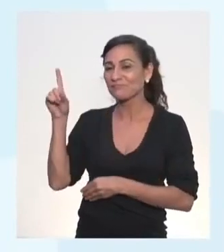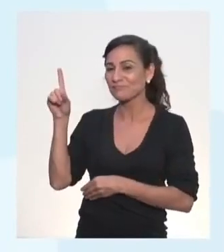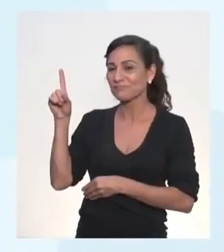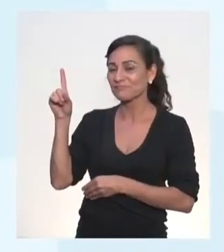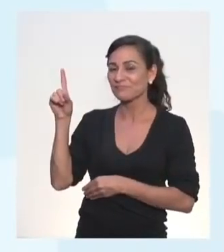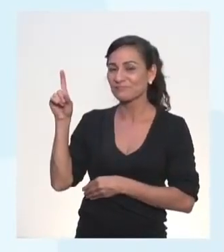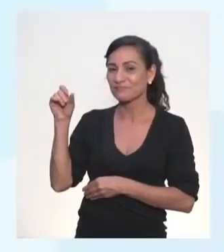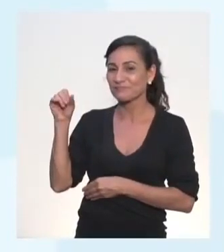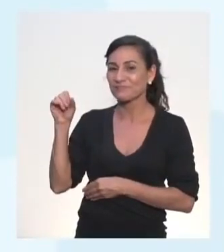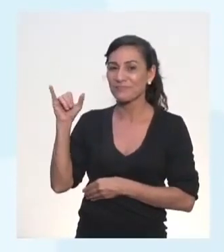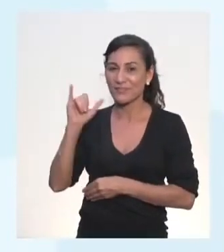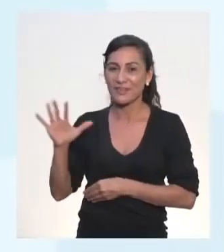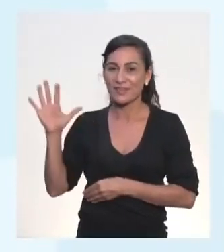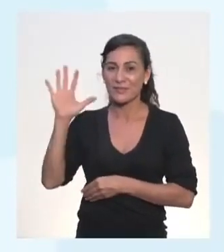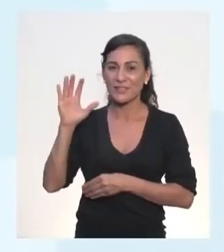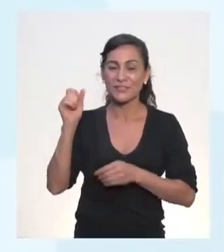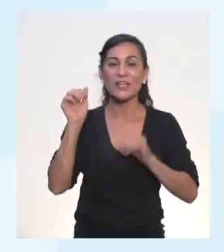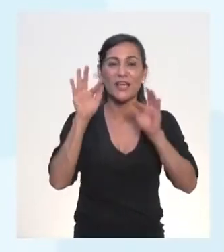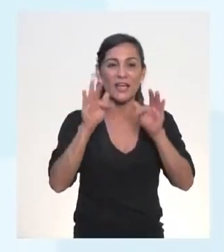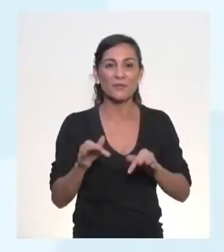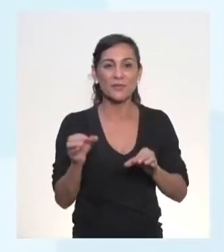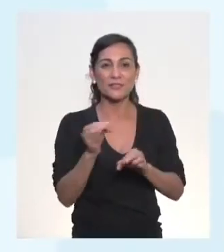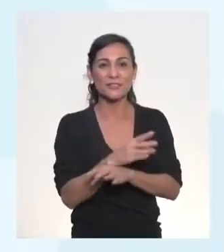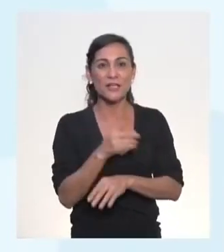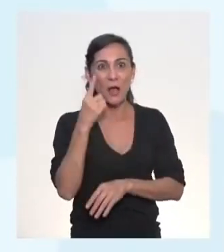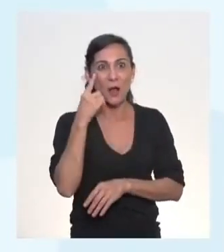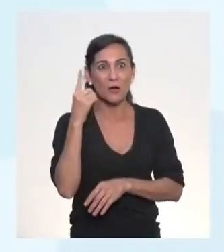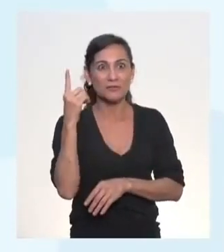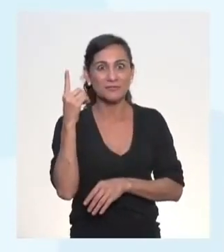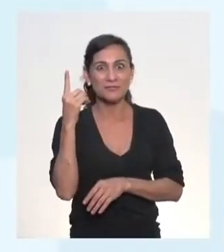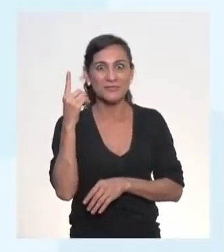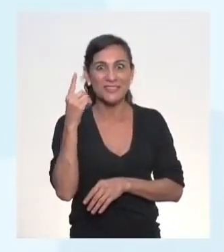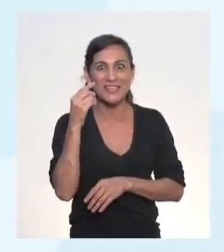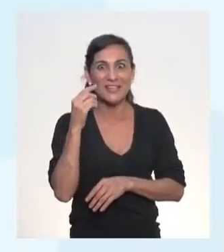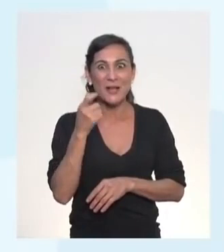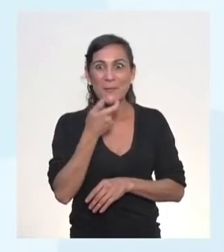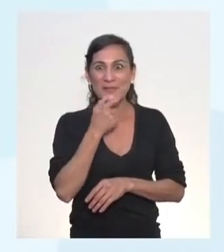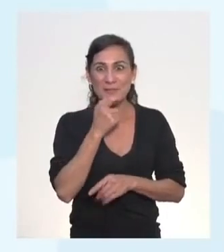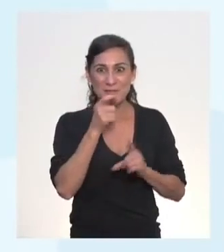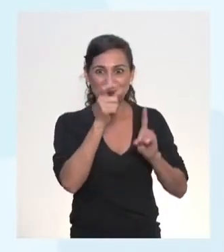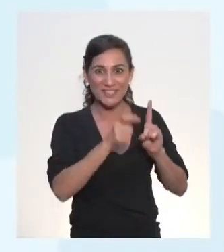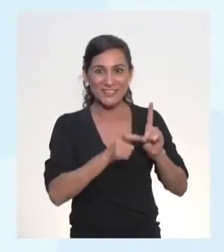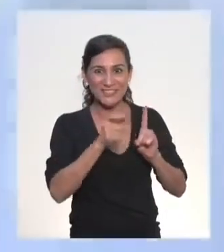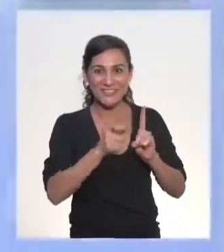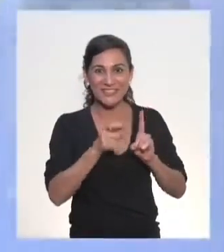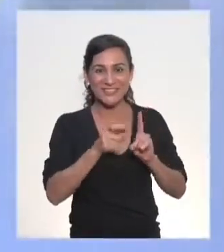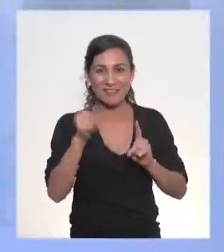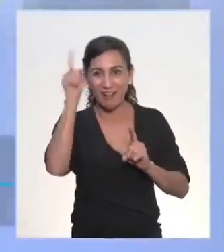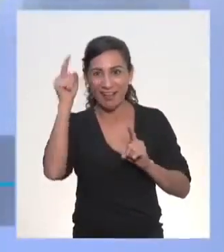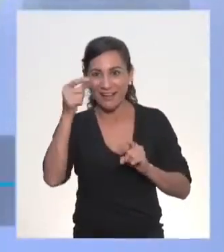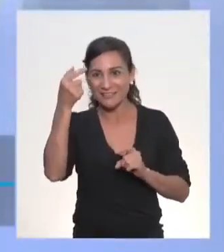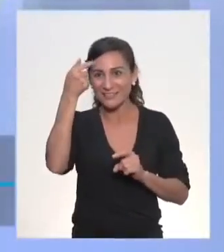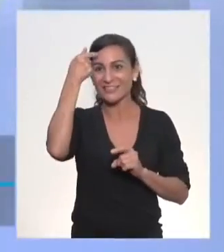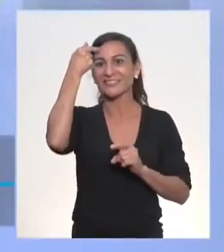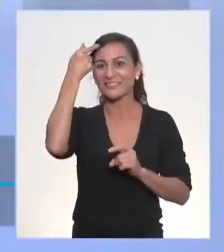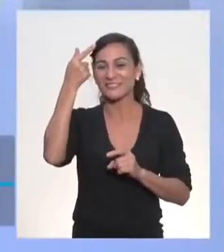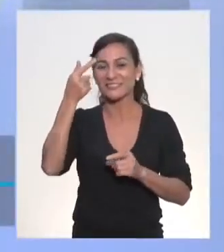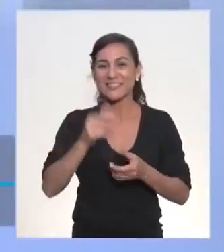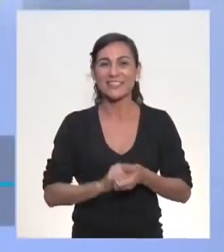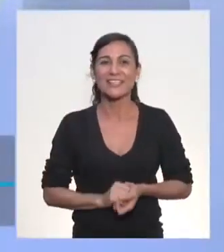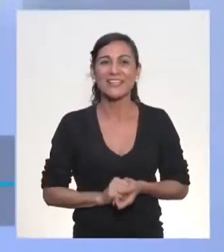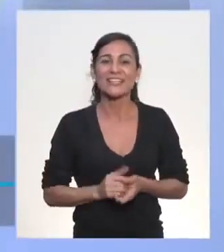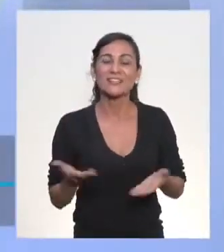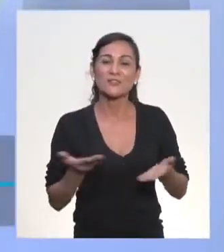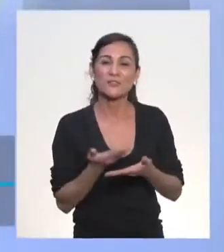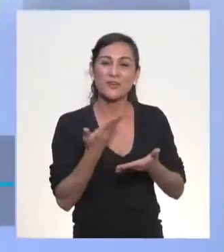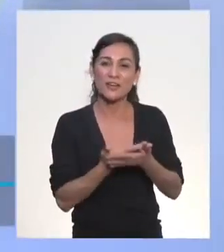Essa, nossa, já vem na minha mente um personagem em inglês com um raio na testa, né? Mas tudo bem. Tá aí. Esta foi a